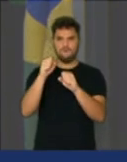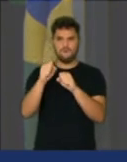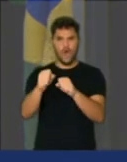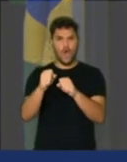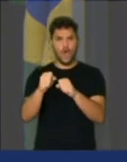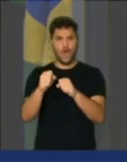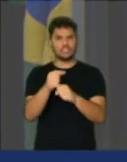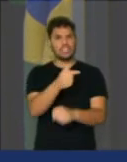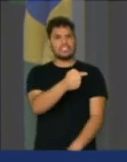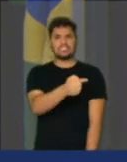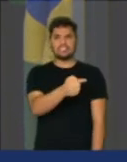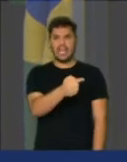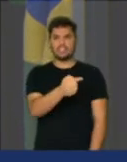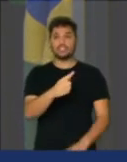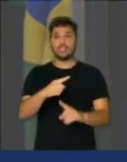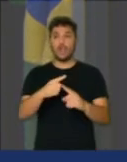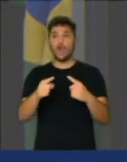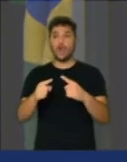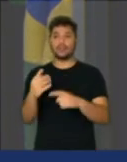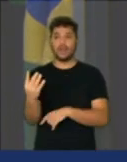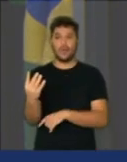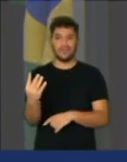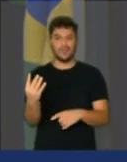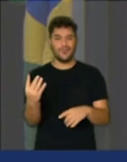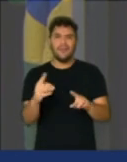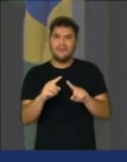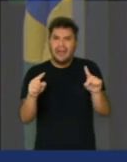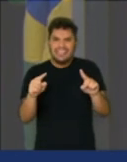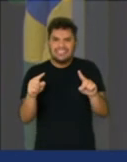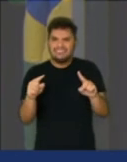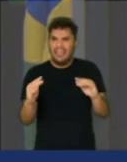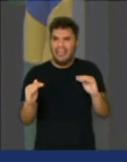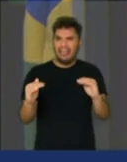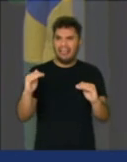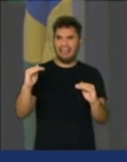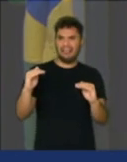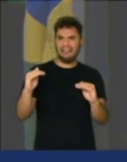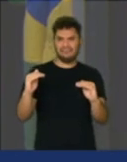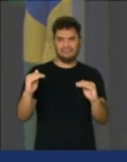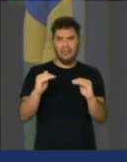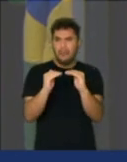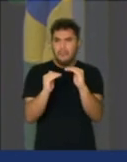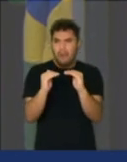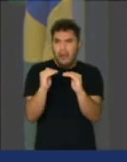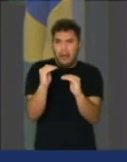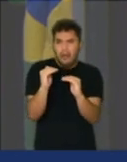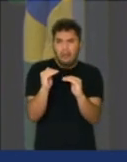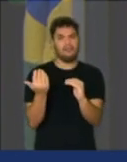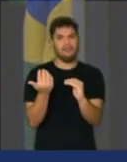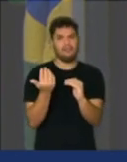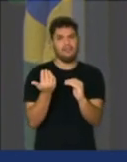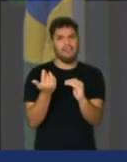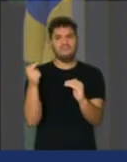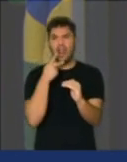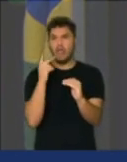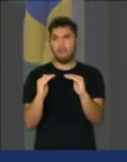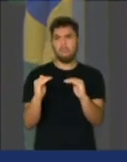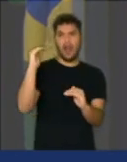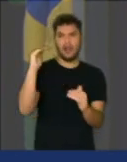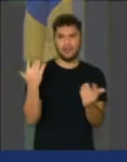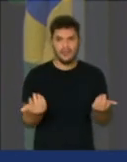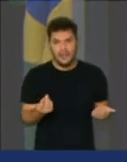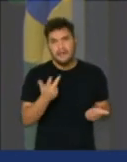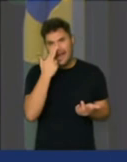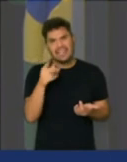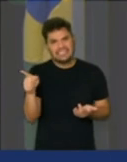histórica, 7-4. Quando que isso é uma votação esmagadora? Quase que torcendo pela CPI,